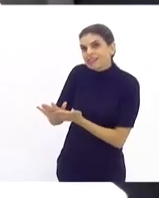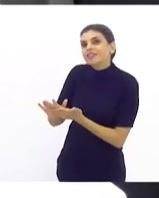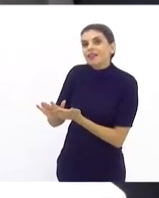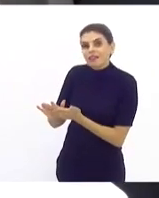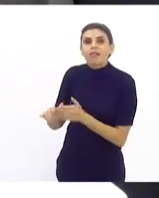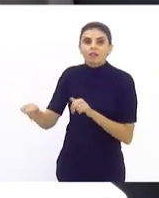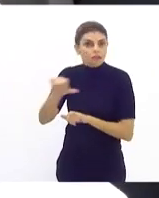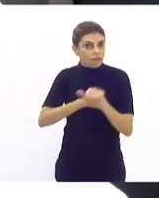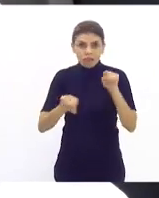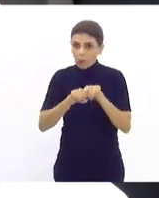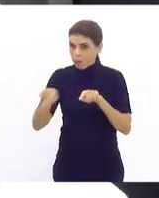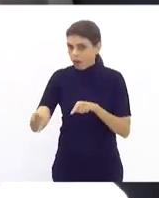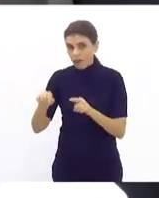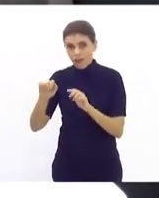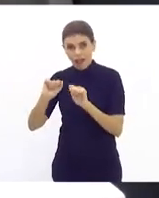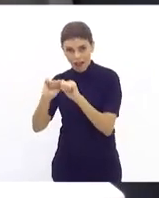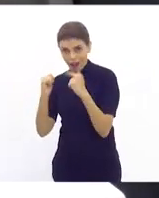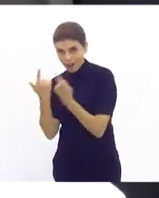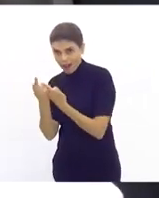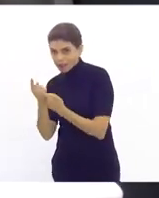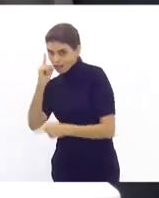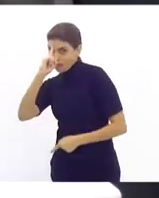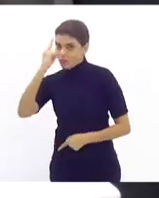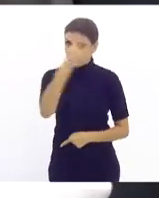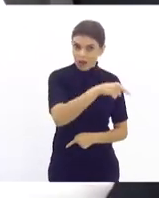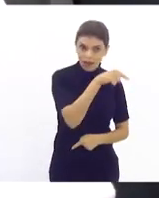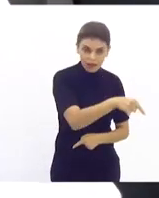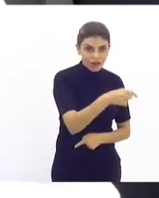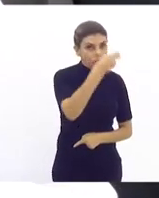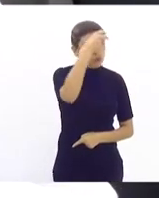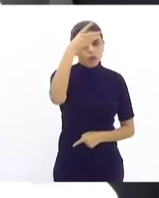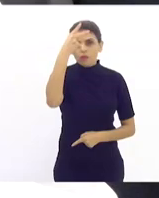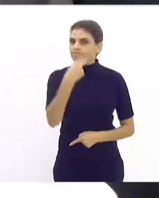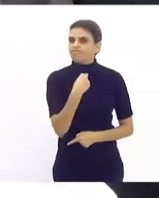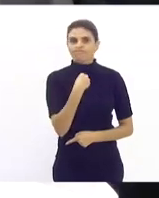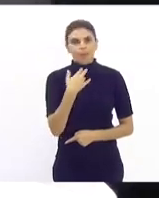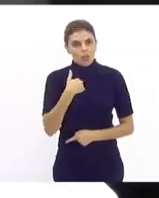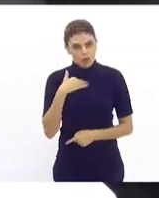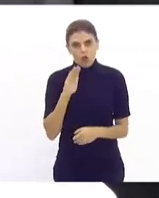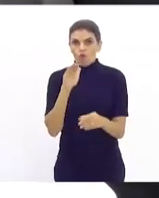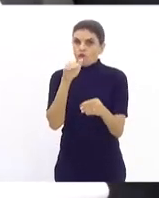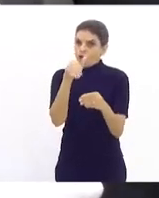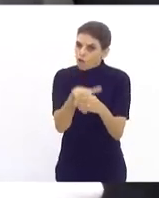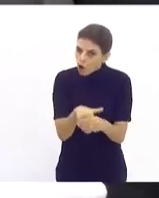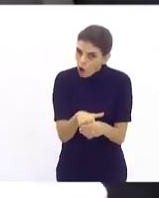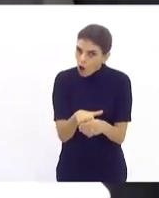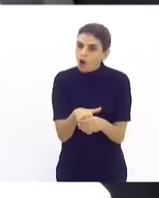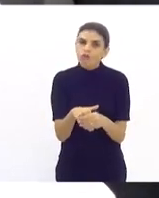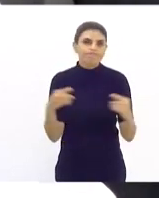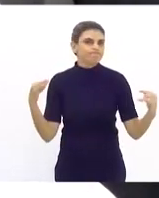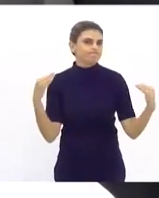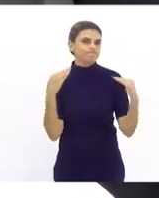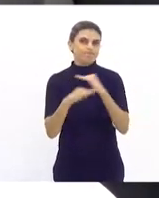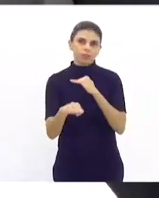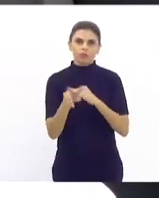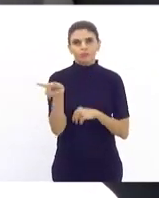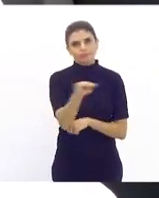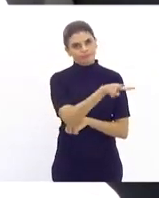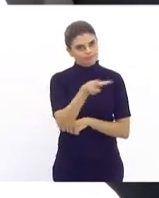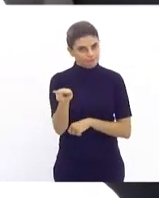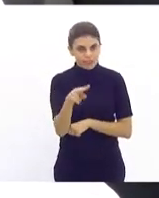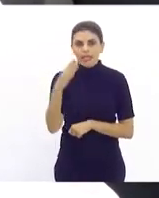o Legislativo Estadual. Então, né, meu voto, nesse sentido, é divergente do de Vossa